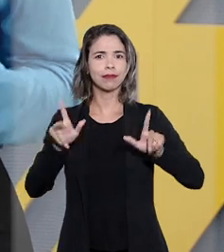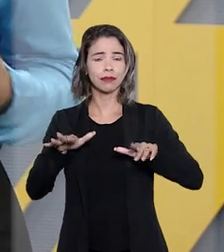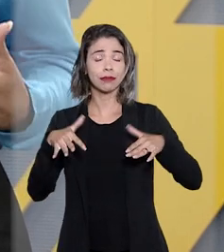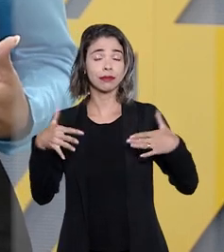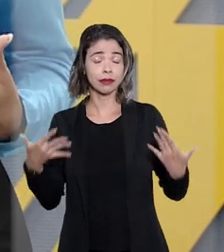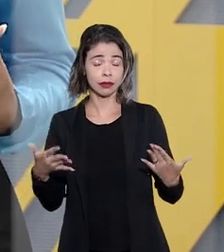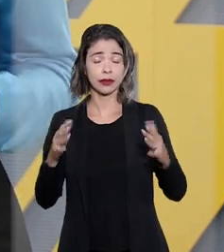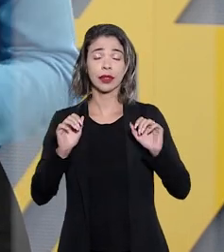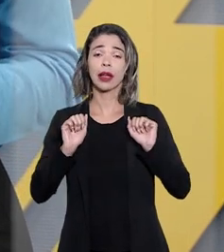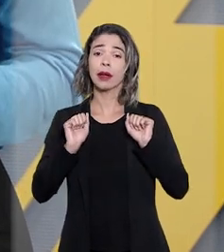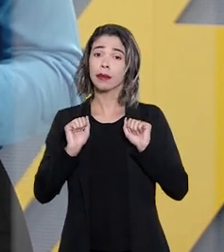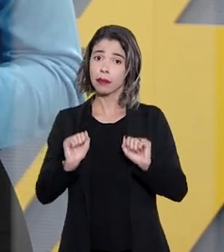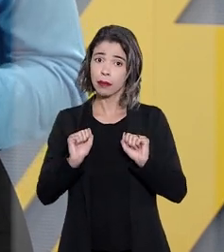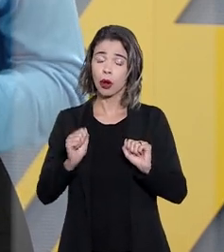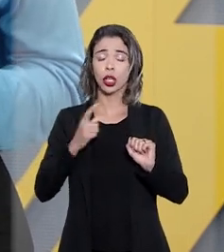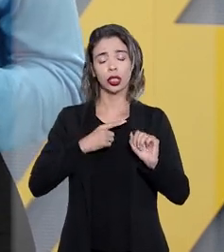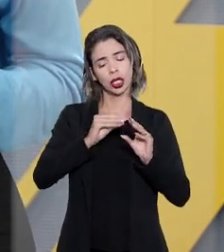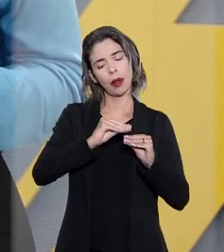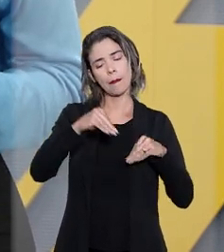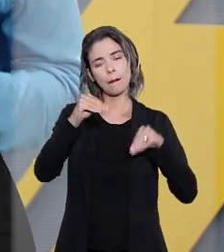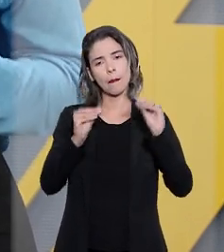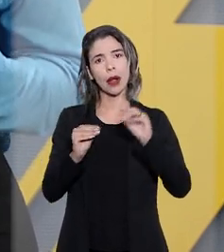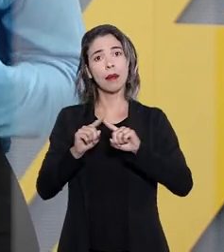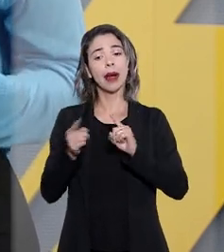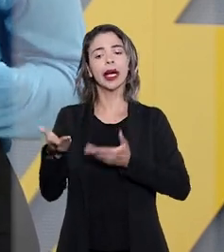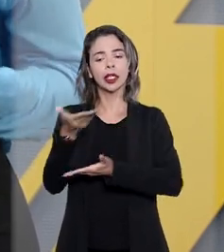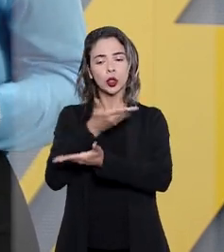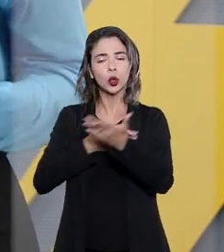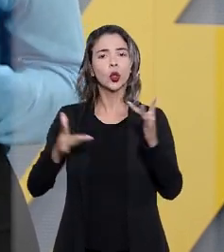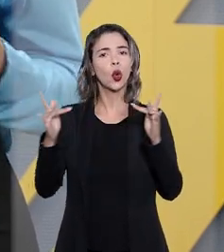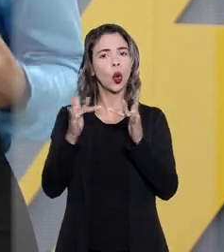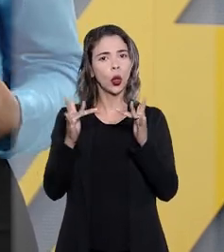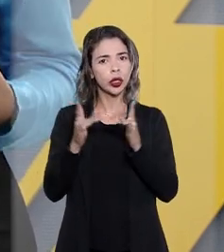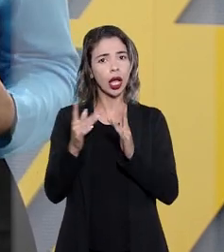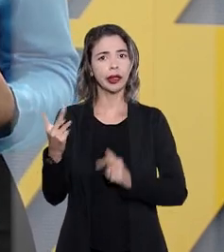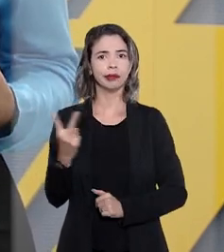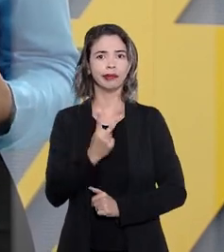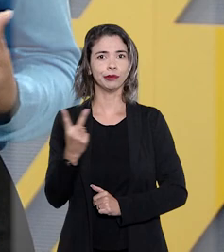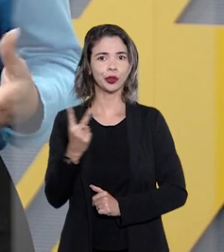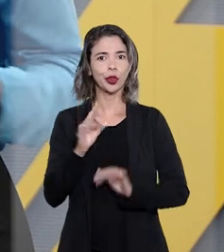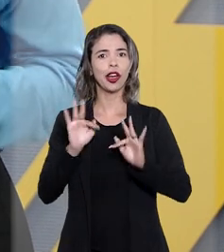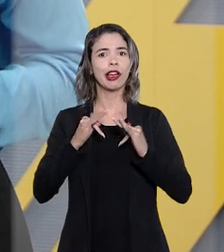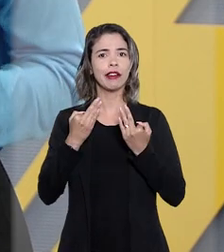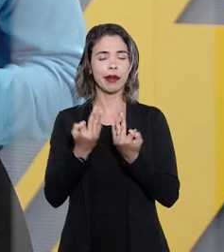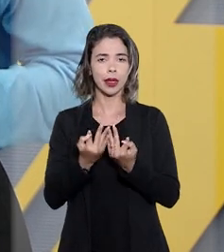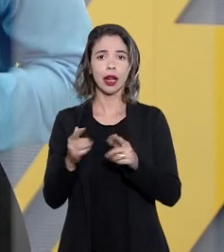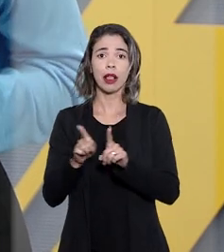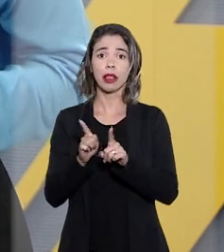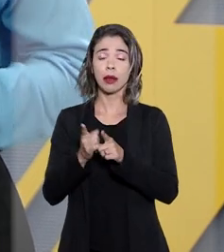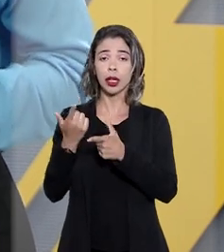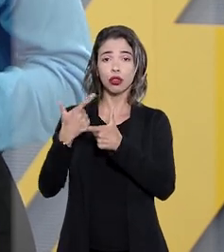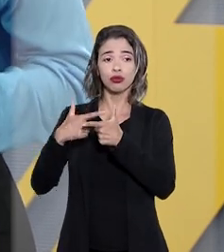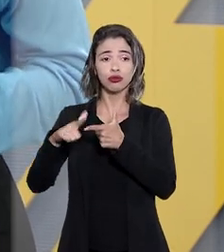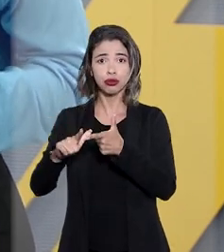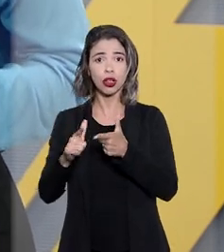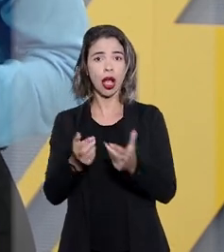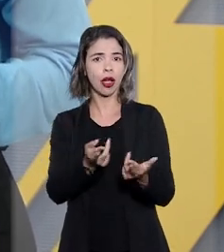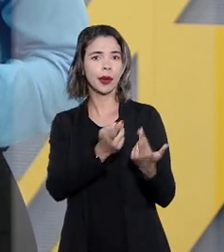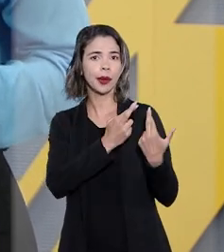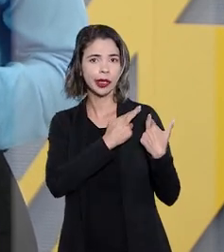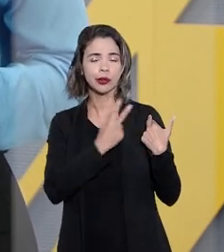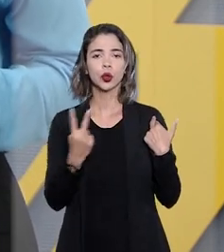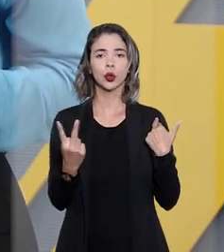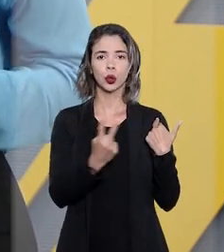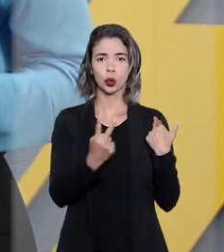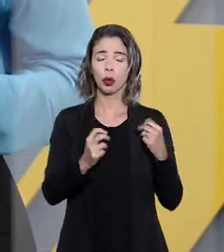essa flexibilidade não afasta a possibilidade de convivência da criança com os pais e a divisão de responsabilidades, o